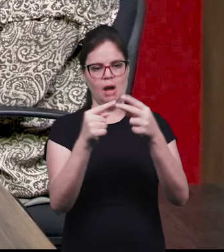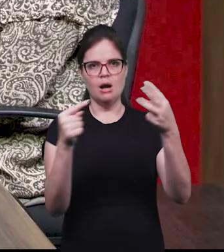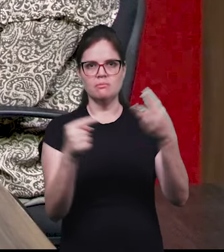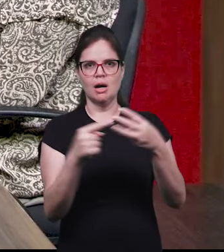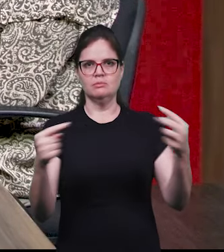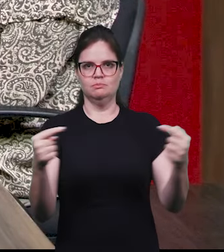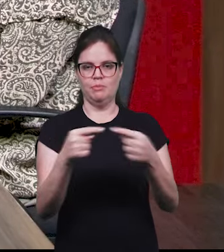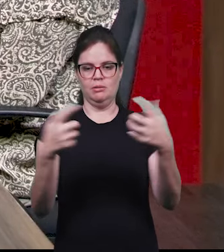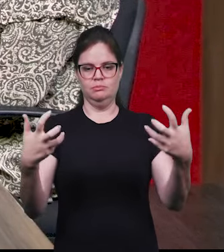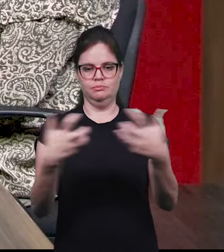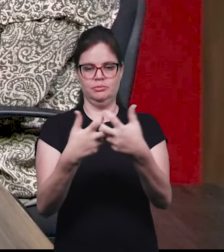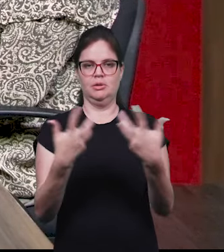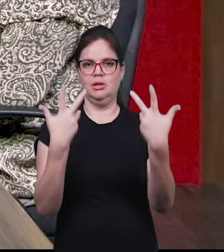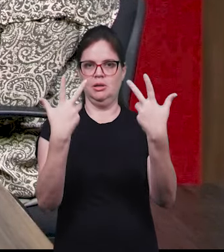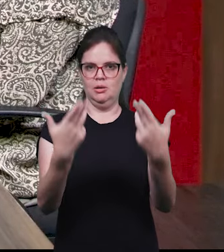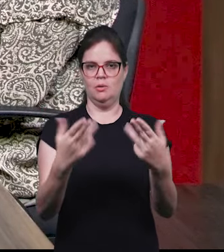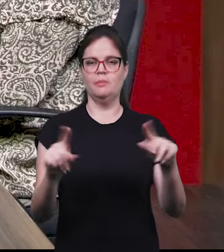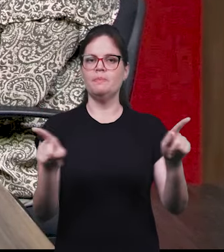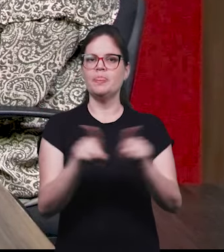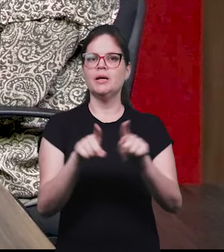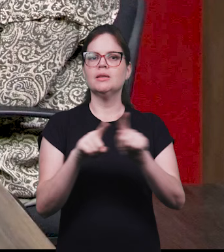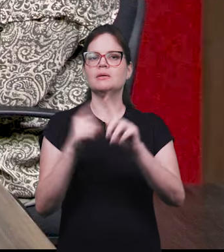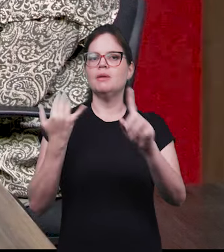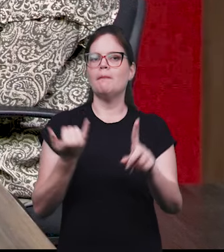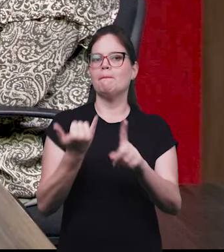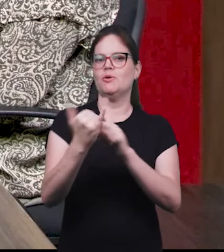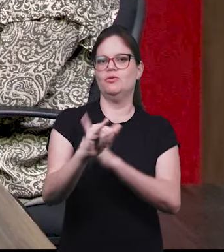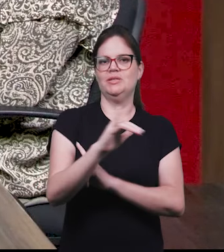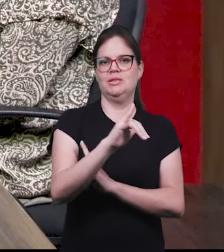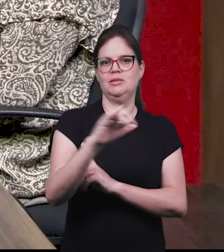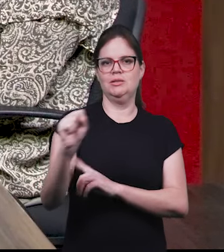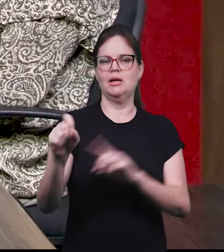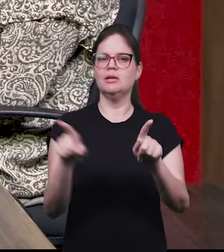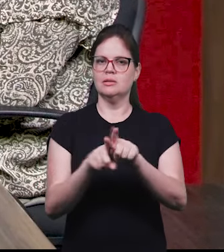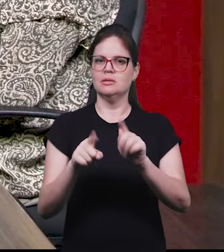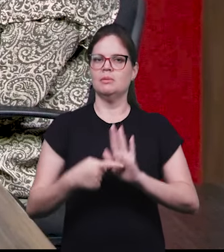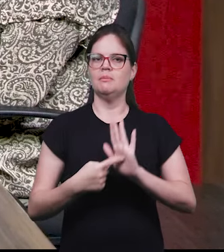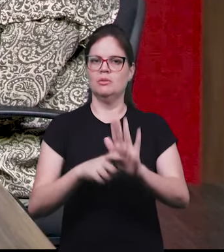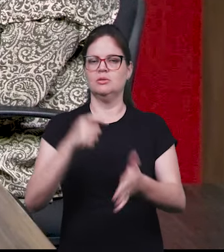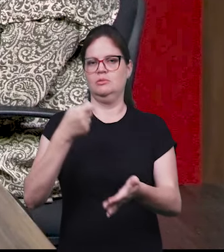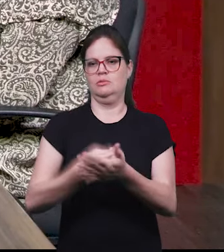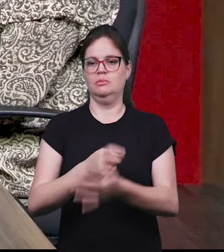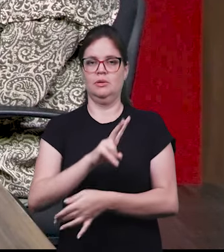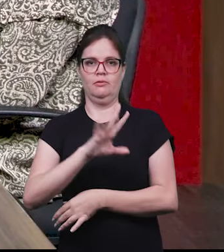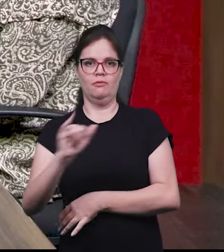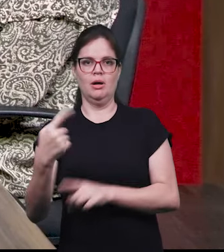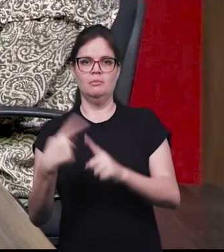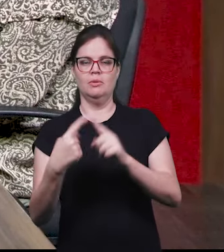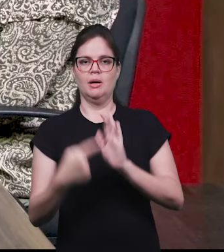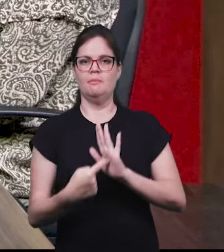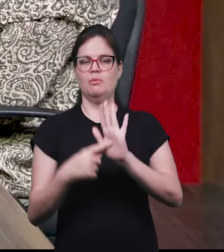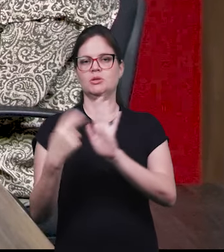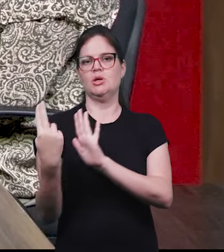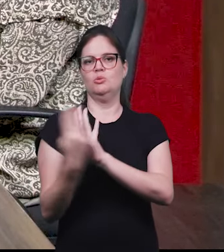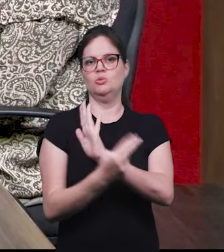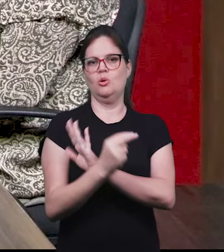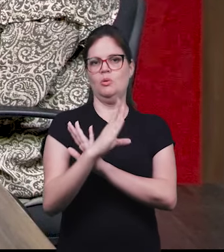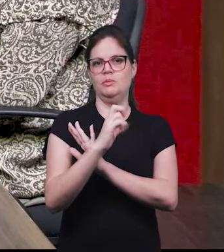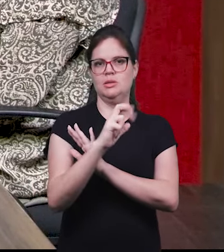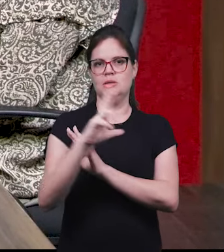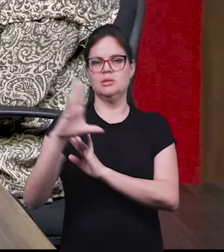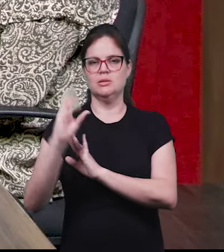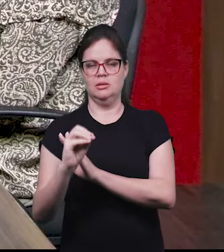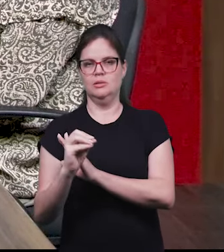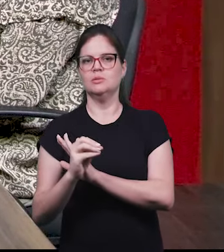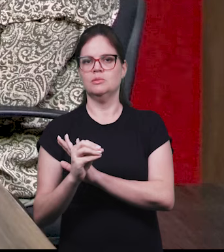Segunda coisa, o conteúdo cumpre a profecia de Isaías, que diz o nome de Ciro, sua ascensão ao poder, está em